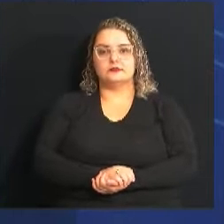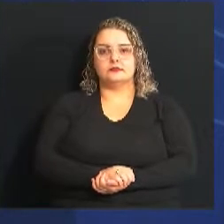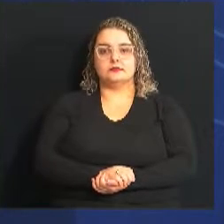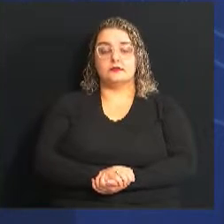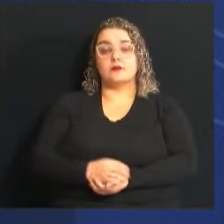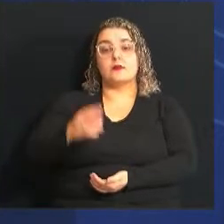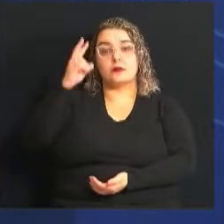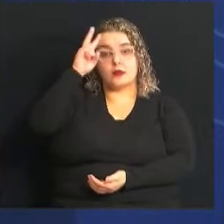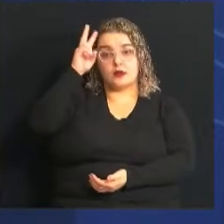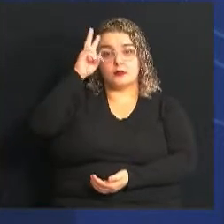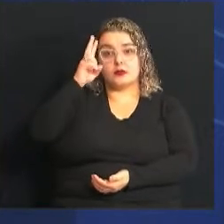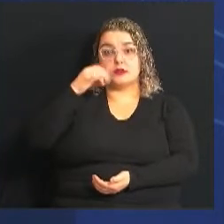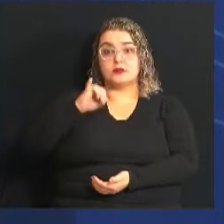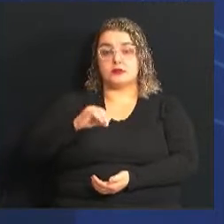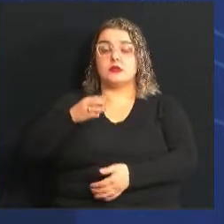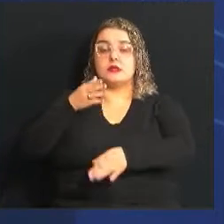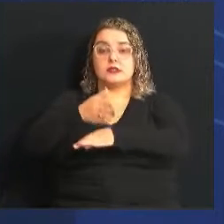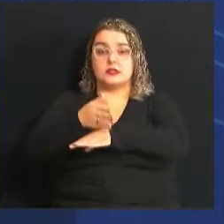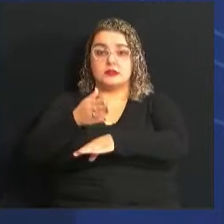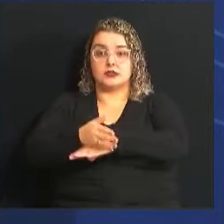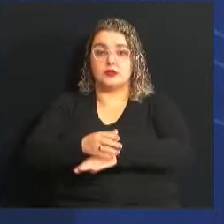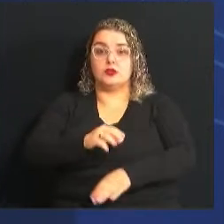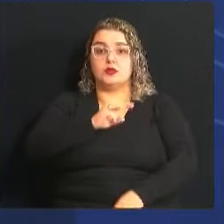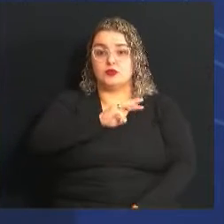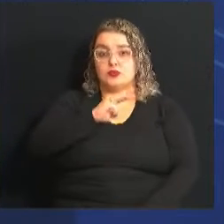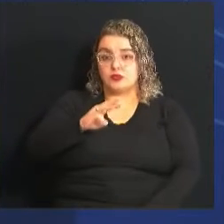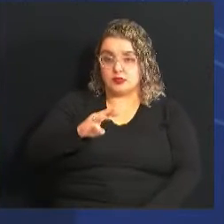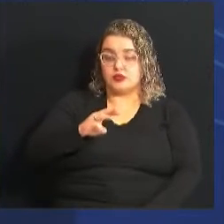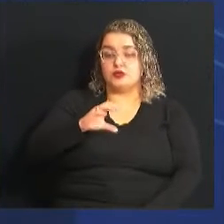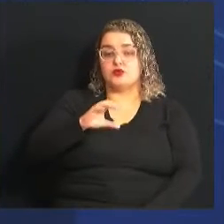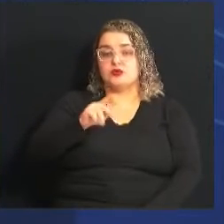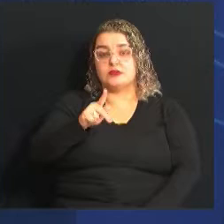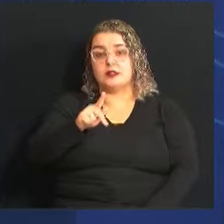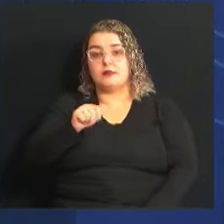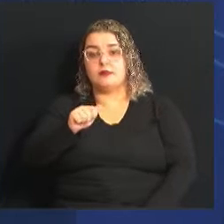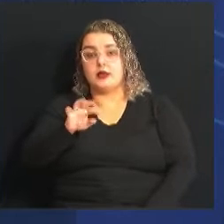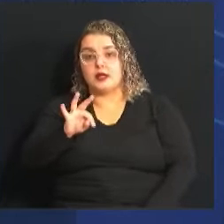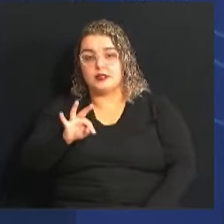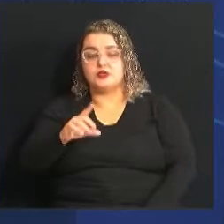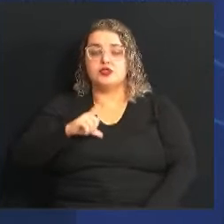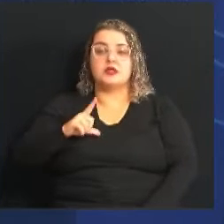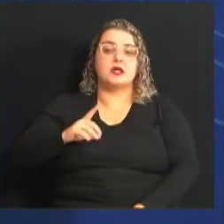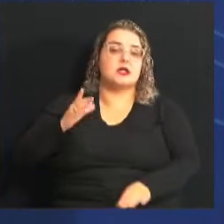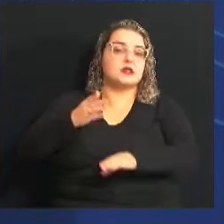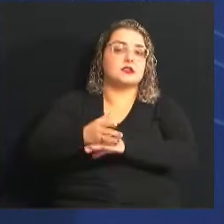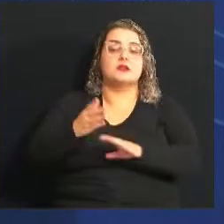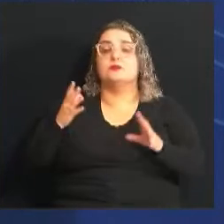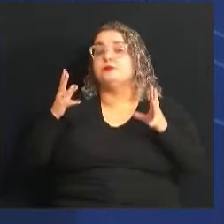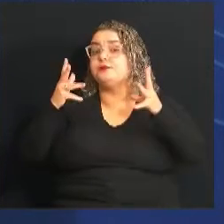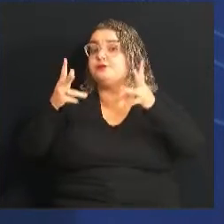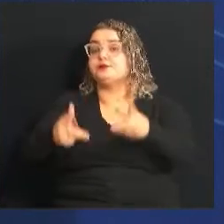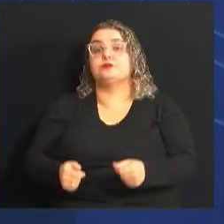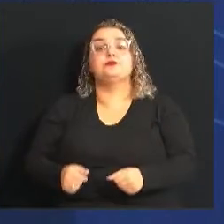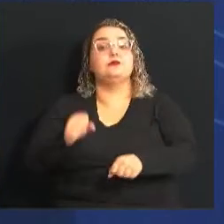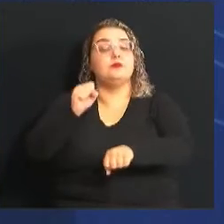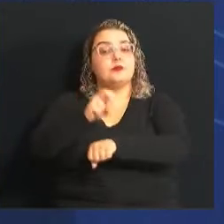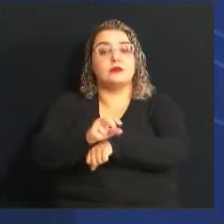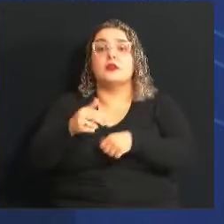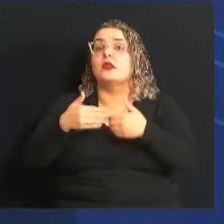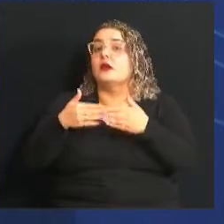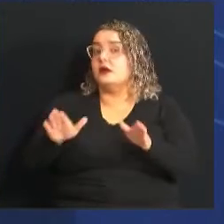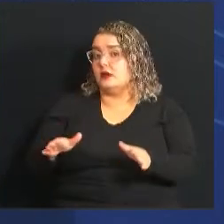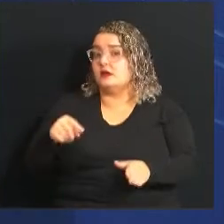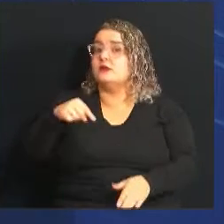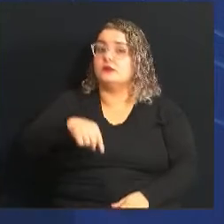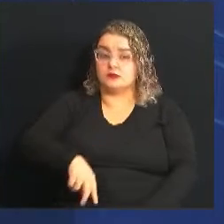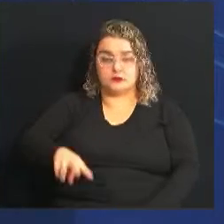Lembrando que se você acessar o site do CEPAT Campinas, você tem acesso a todas as vagas que estão disponíveis para